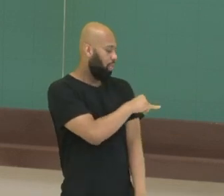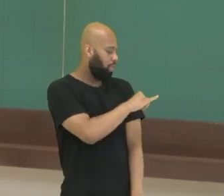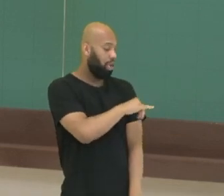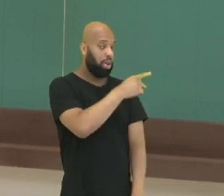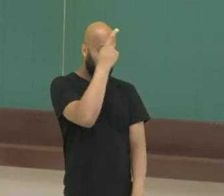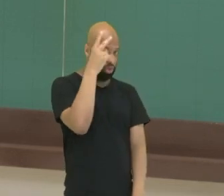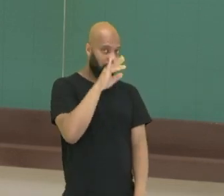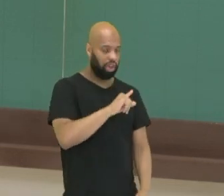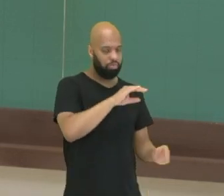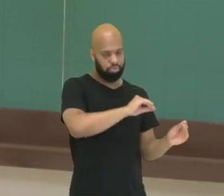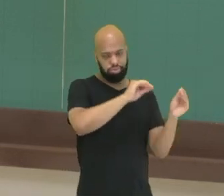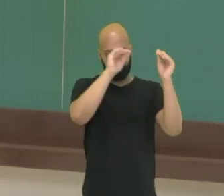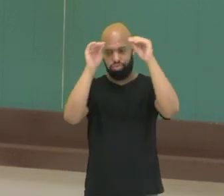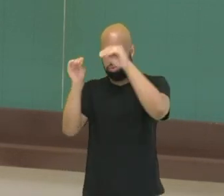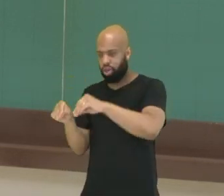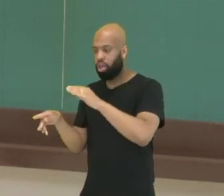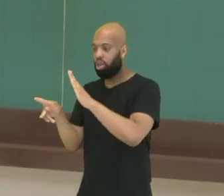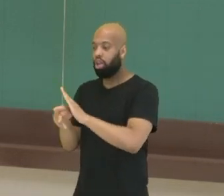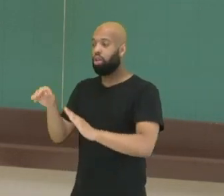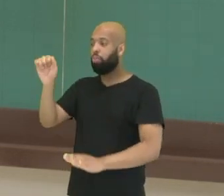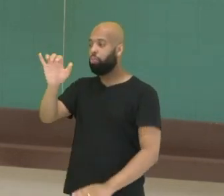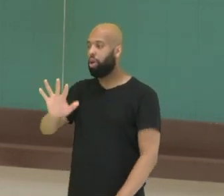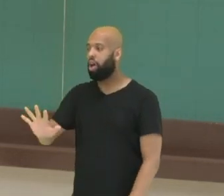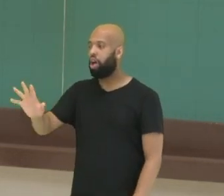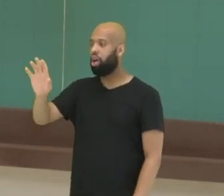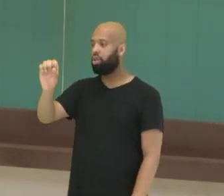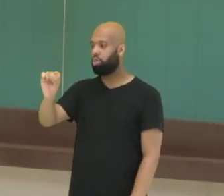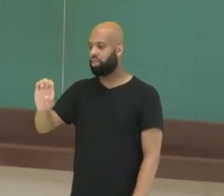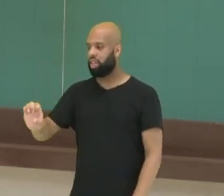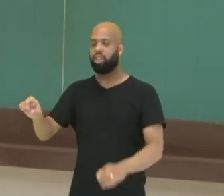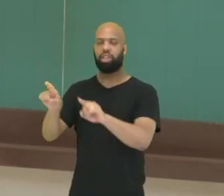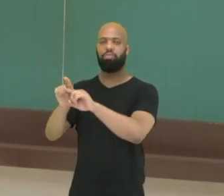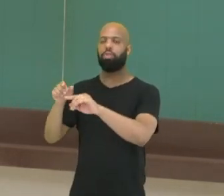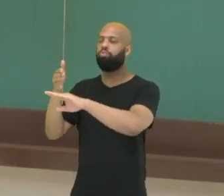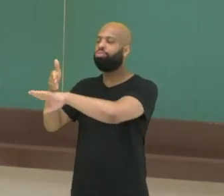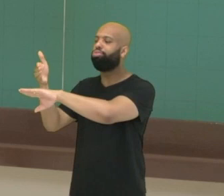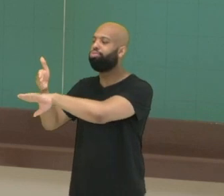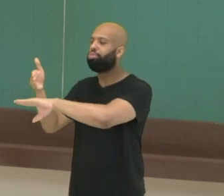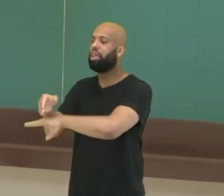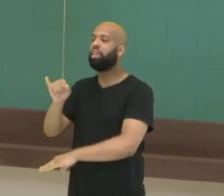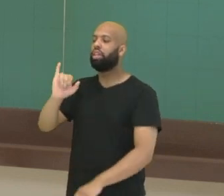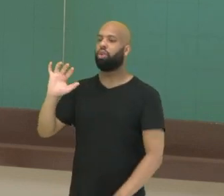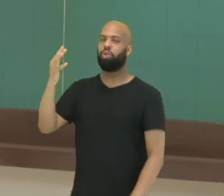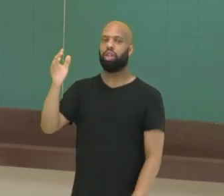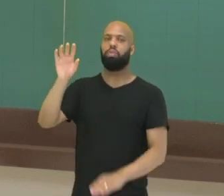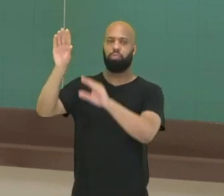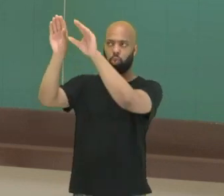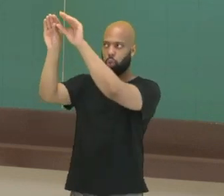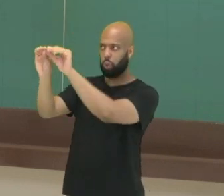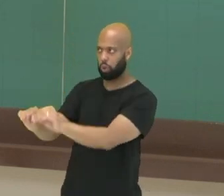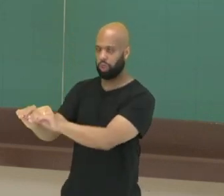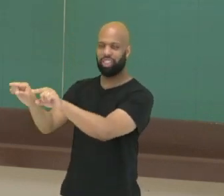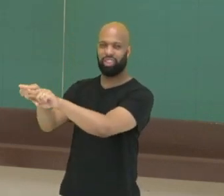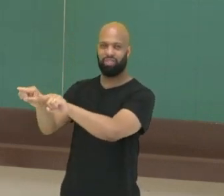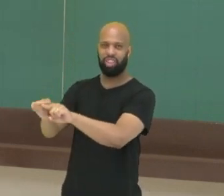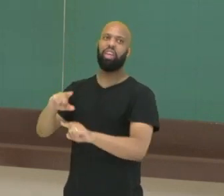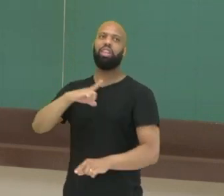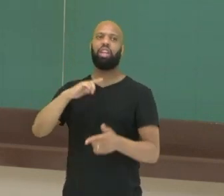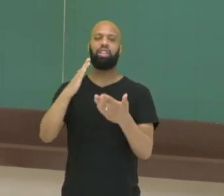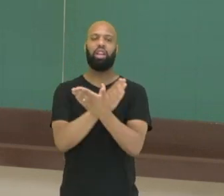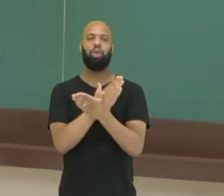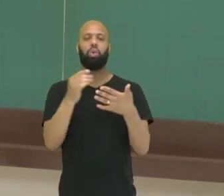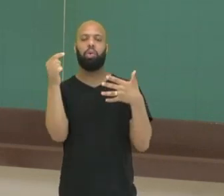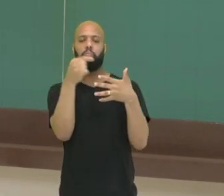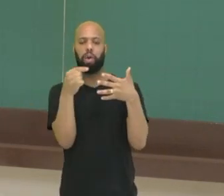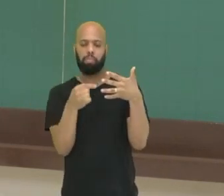mais para a região Sudeste e ocupando mais as áreas da região Sudeste quando acontece essa mudança aqui também. Então, são